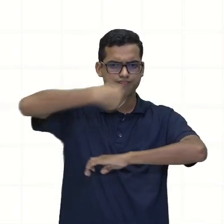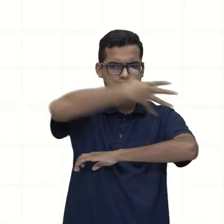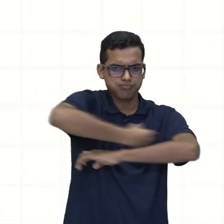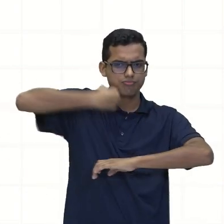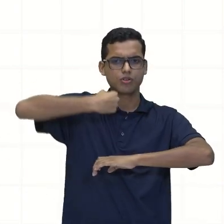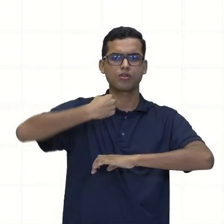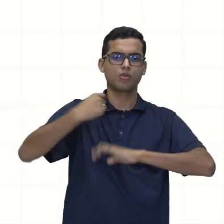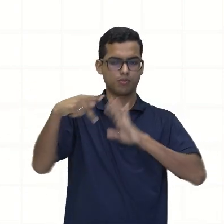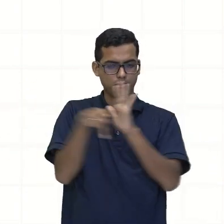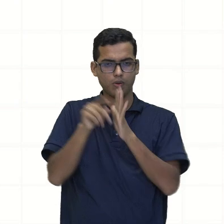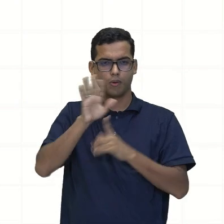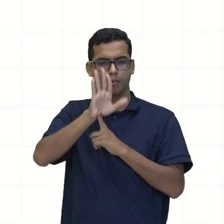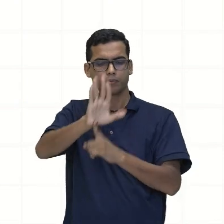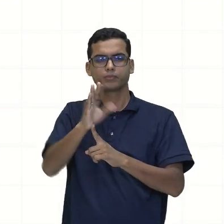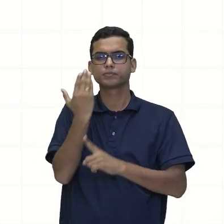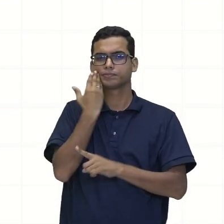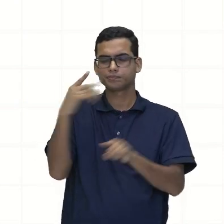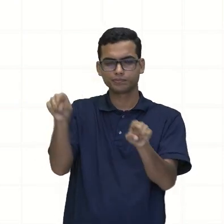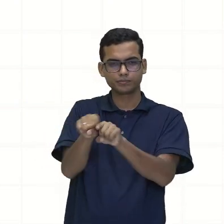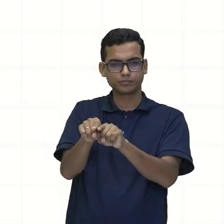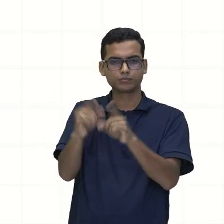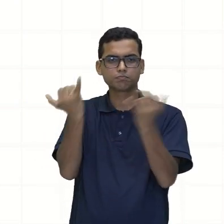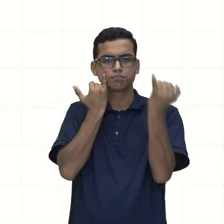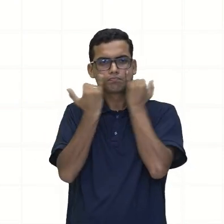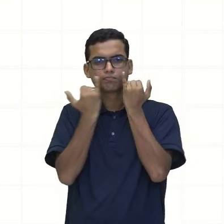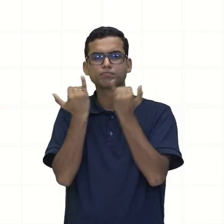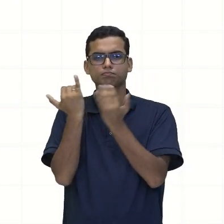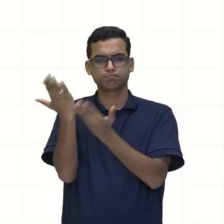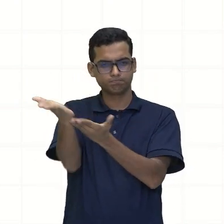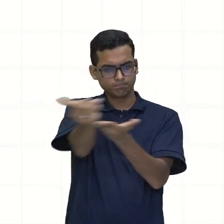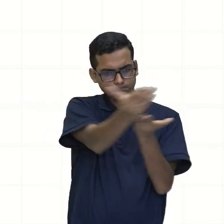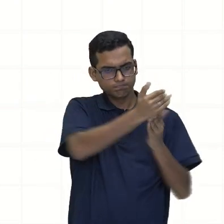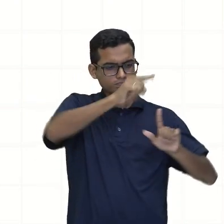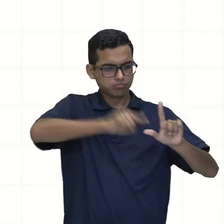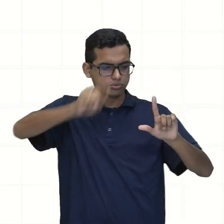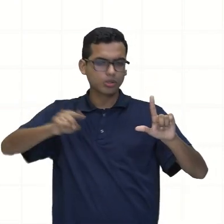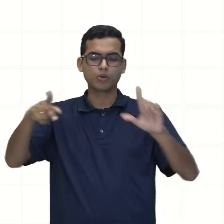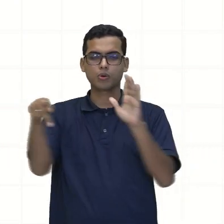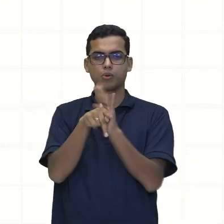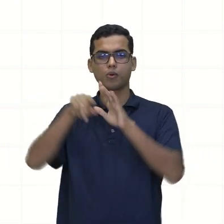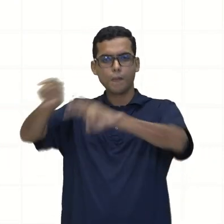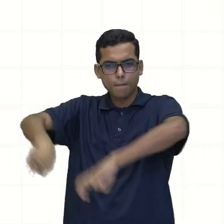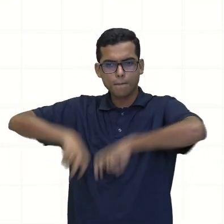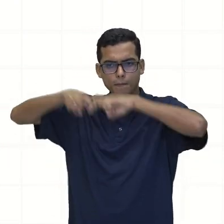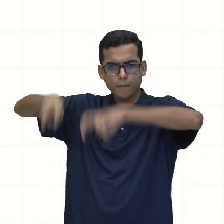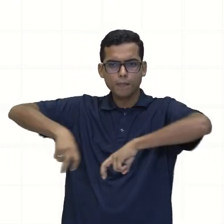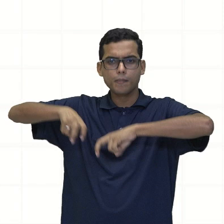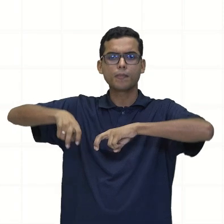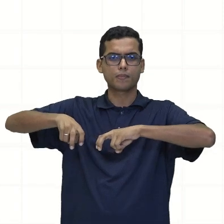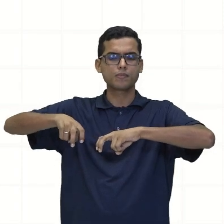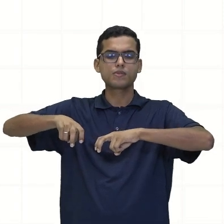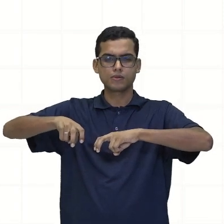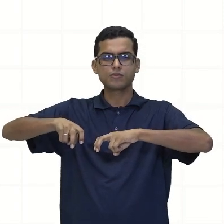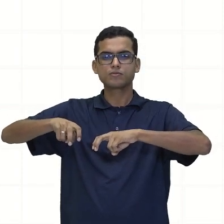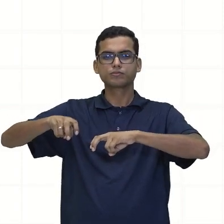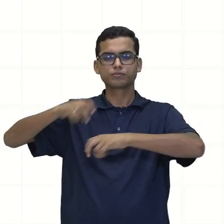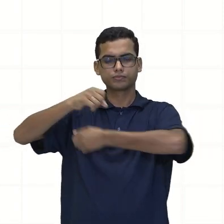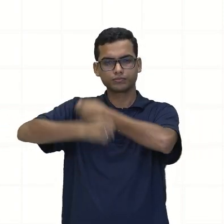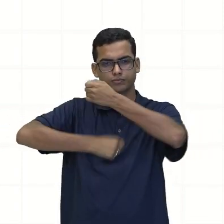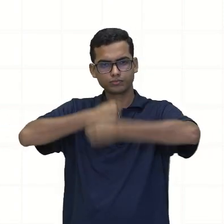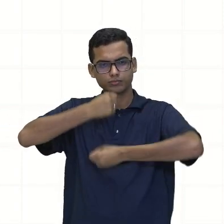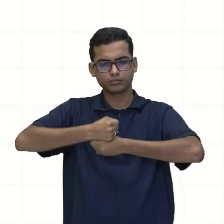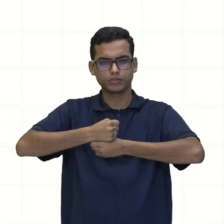de 2017. Então, a gente verifica aqui na nossa legenda o número de municípios